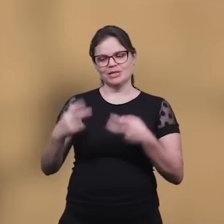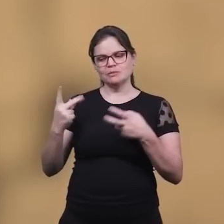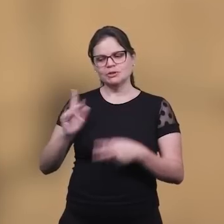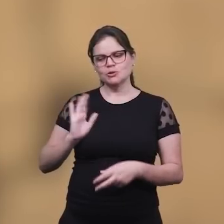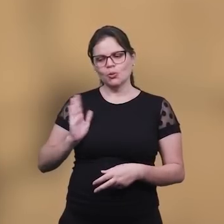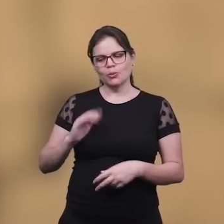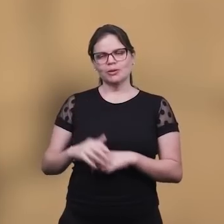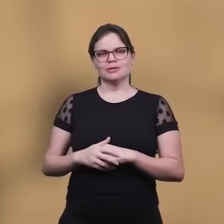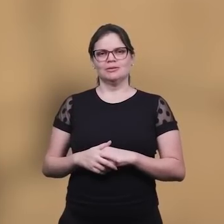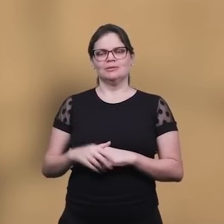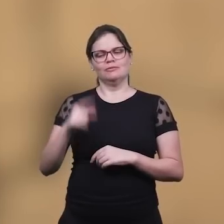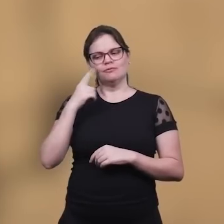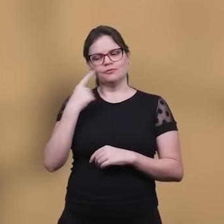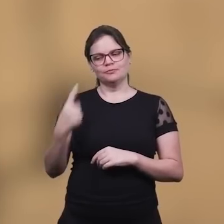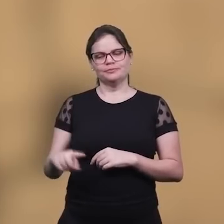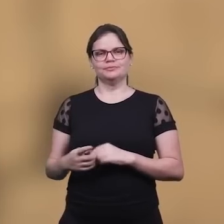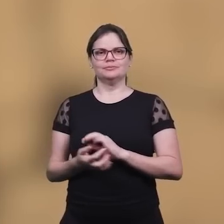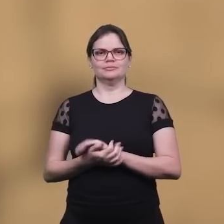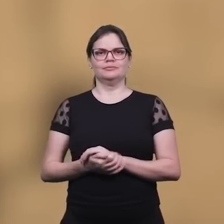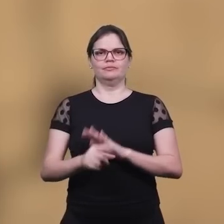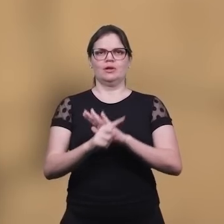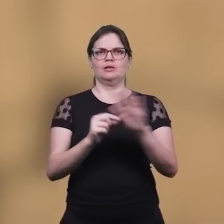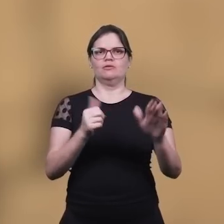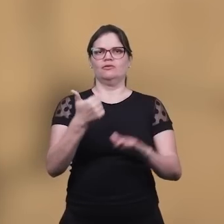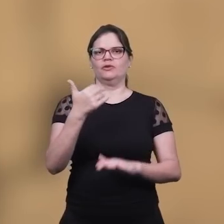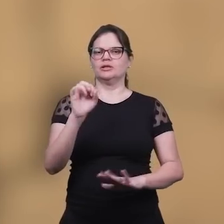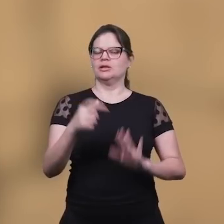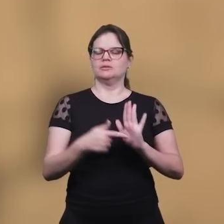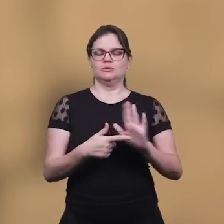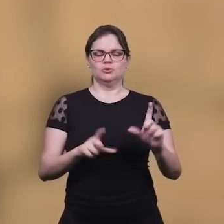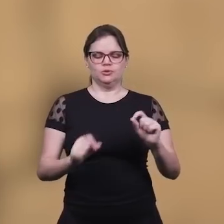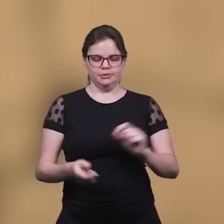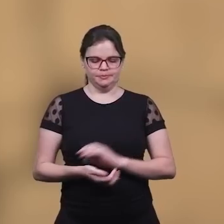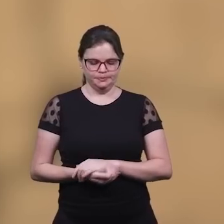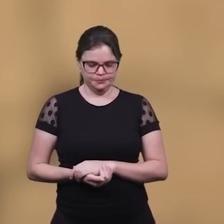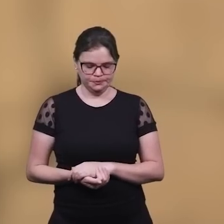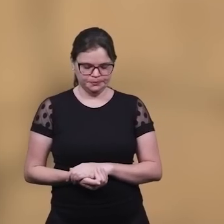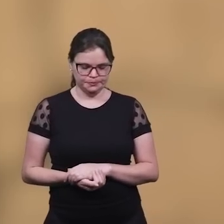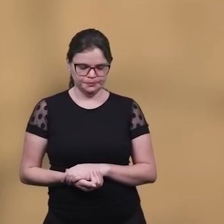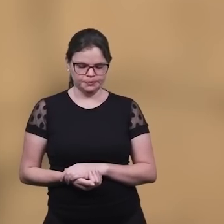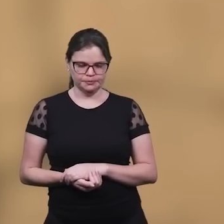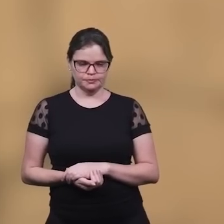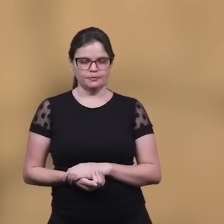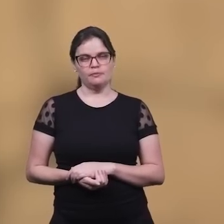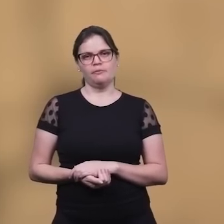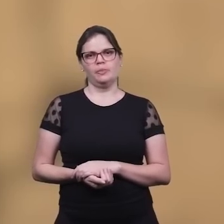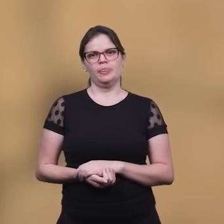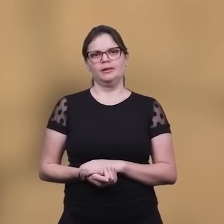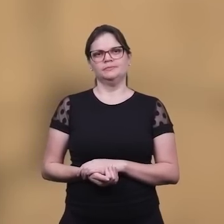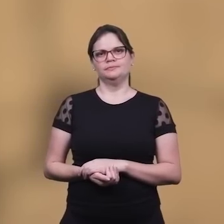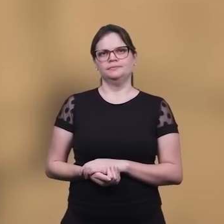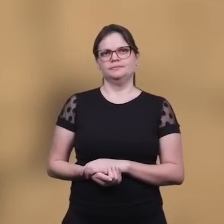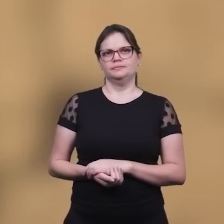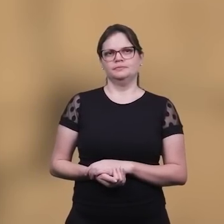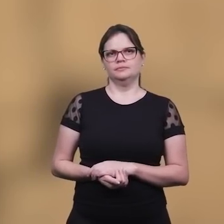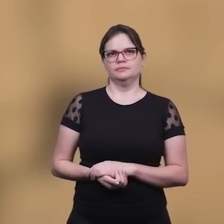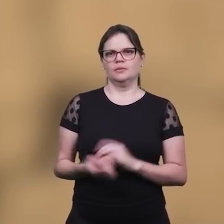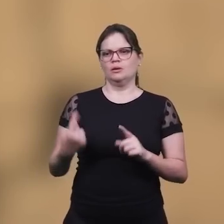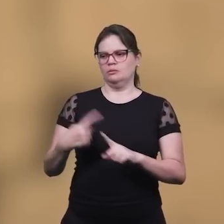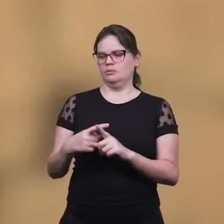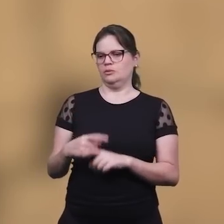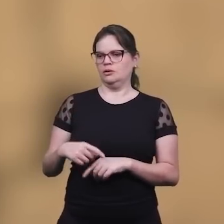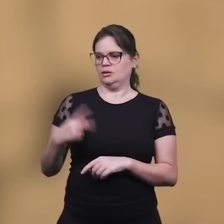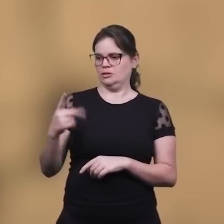inclusive aqui diz no verso 10, aqui, olha só o que diz o verso 10, por causa da violência feita a teu irmão